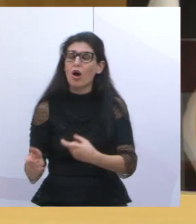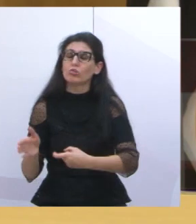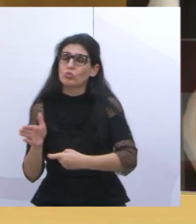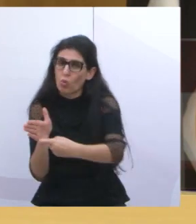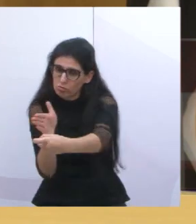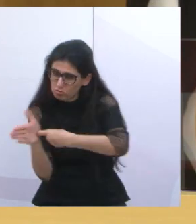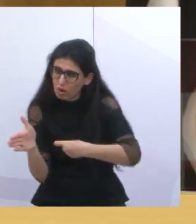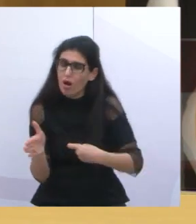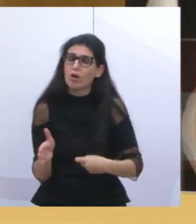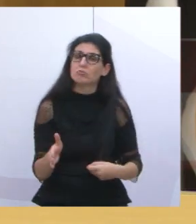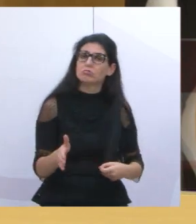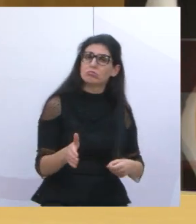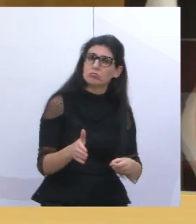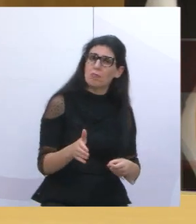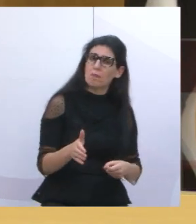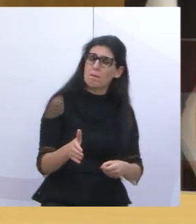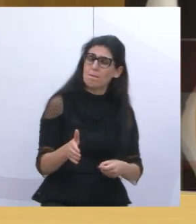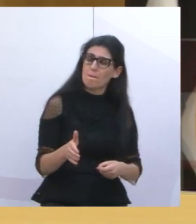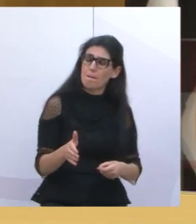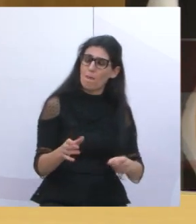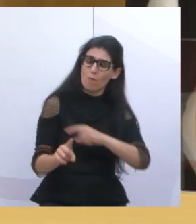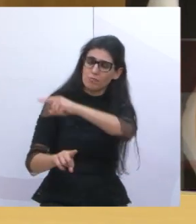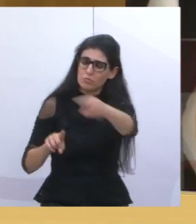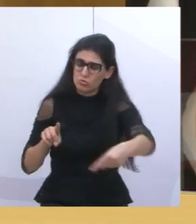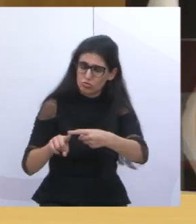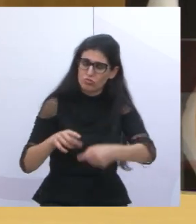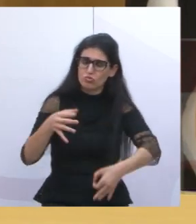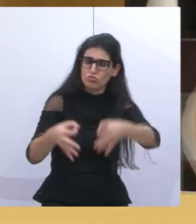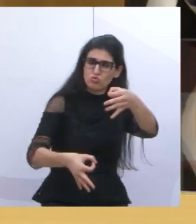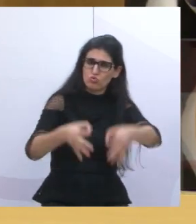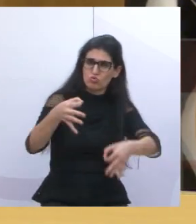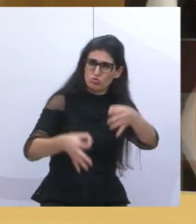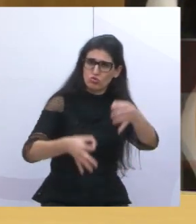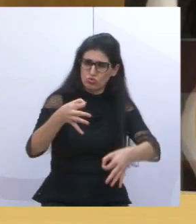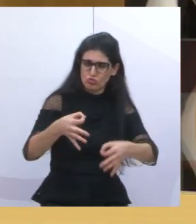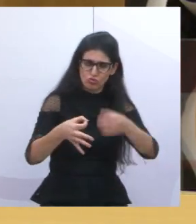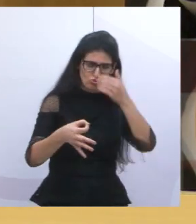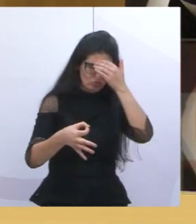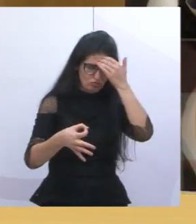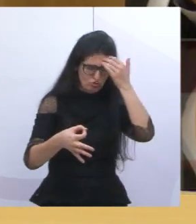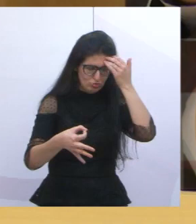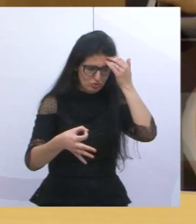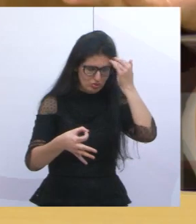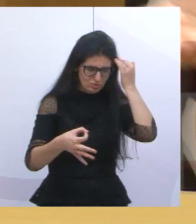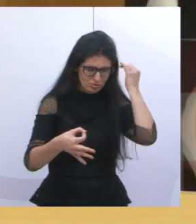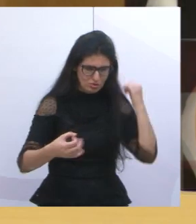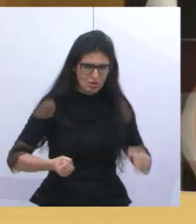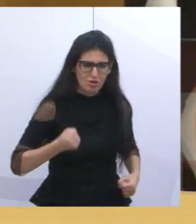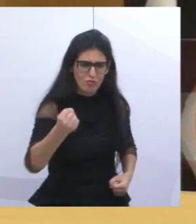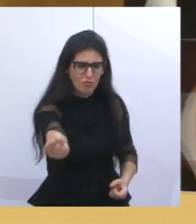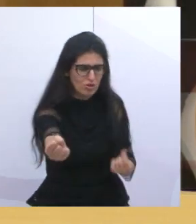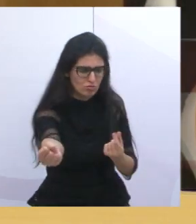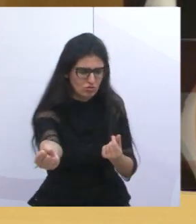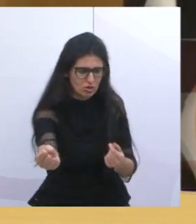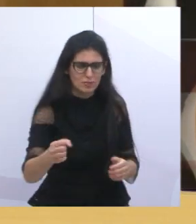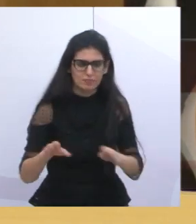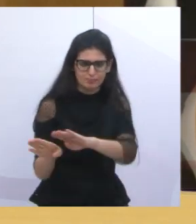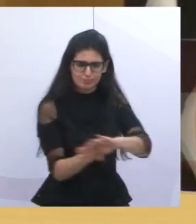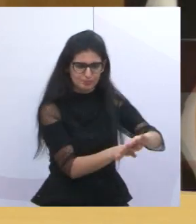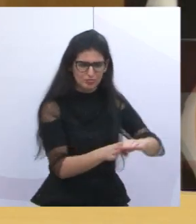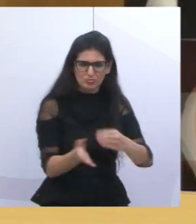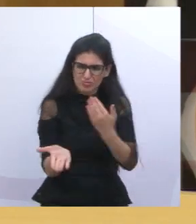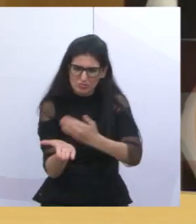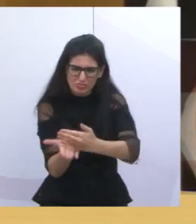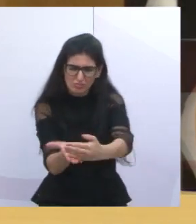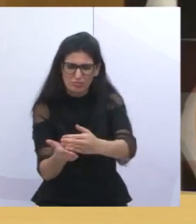que estão devendo, como bem foi falado aqui, até 2060, se não me engano, né? Que absurdo, é muita coisa, gente. Tem gente aí